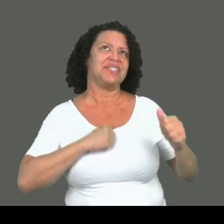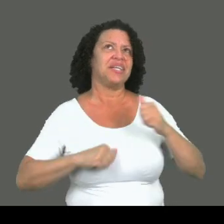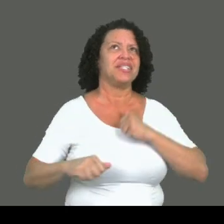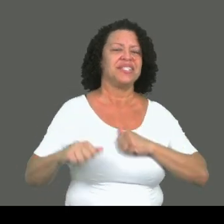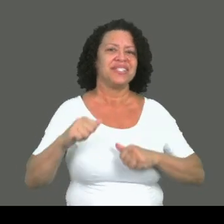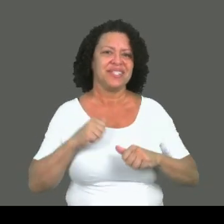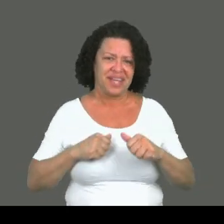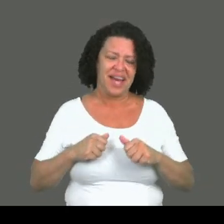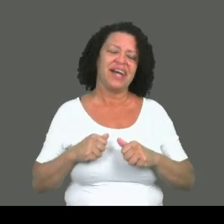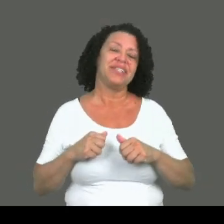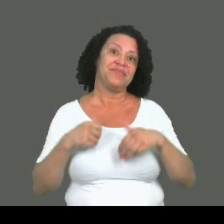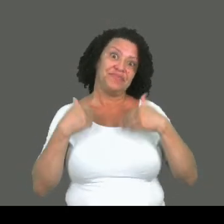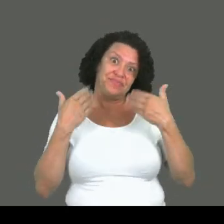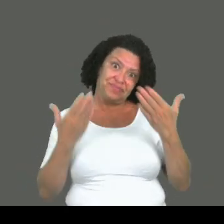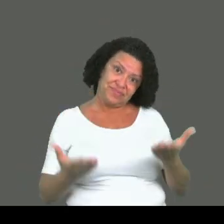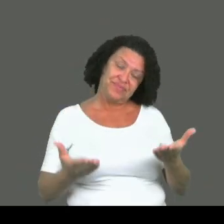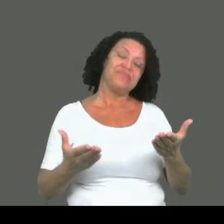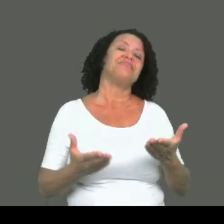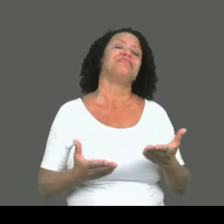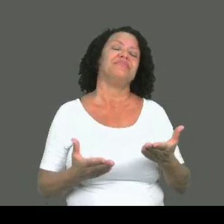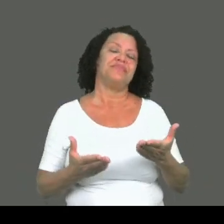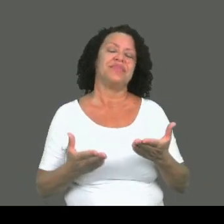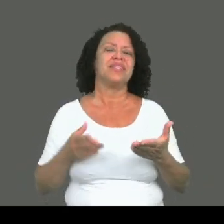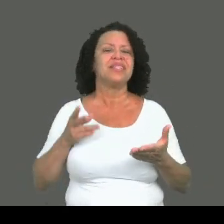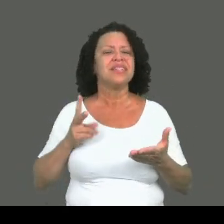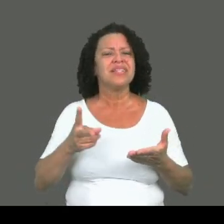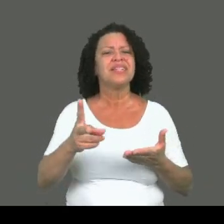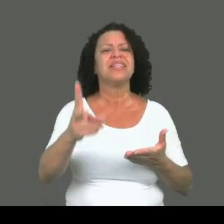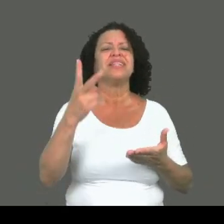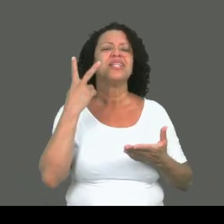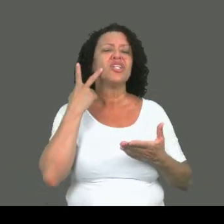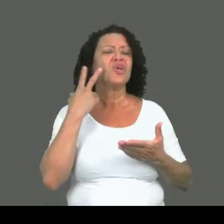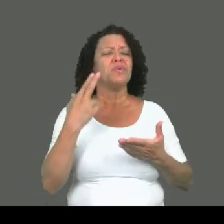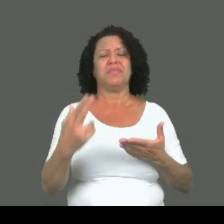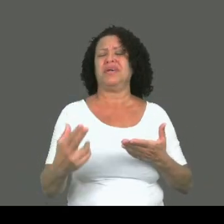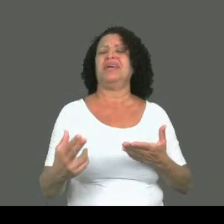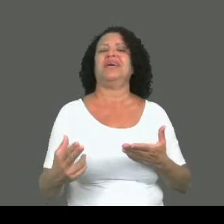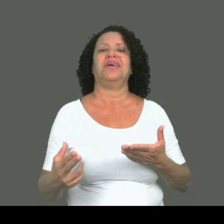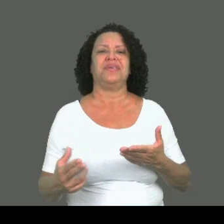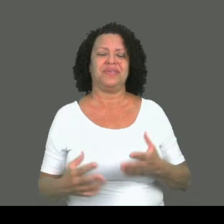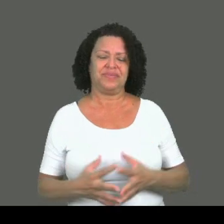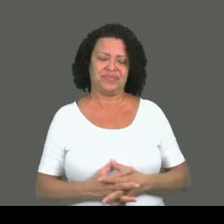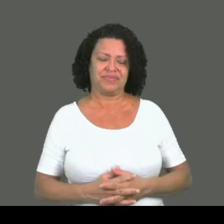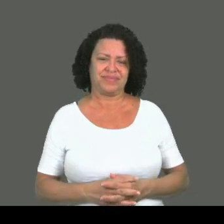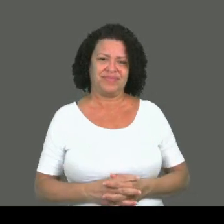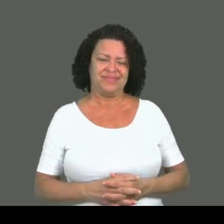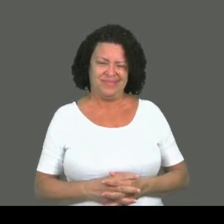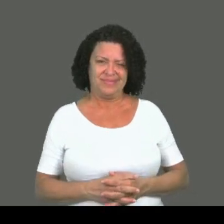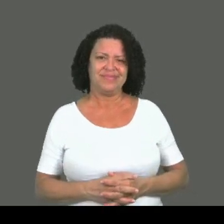ansiedade para que ela siga de uma forma totalmente fisiológica. Tá?